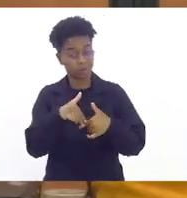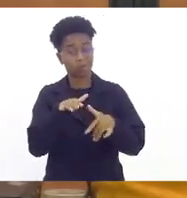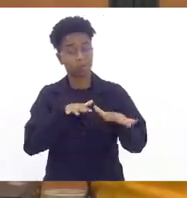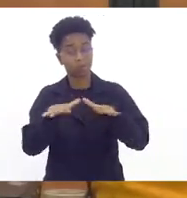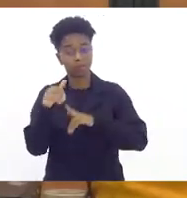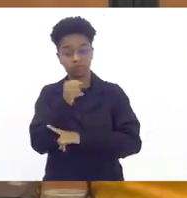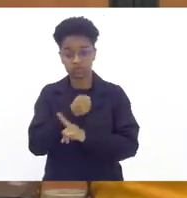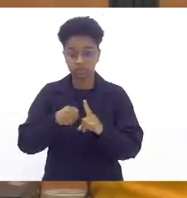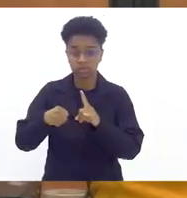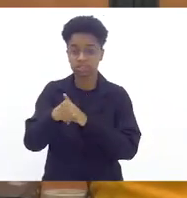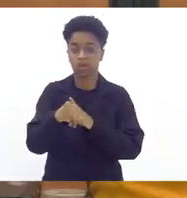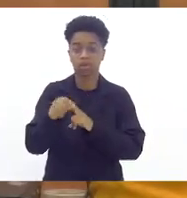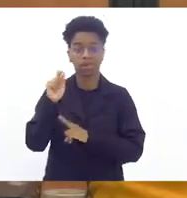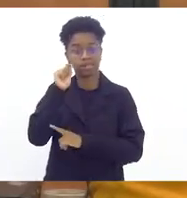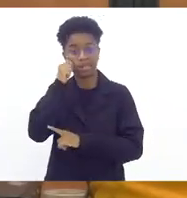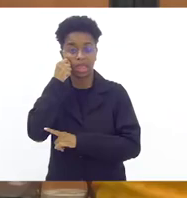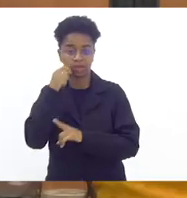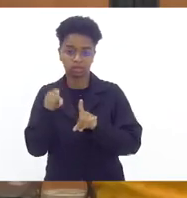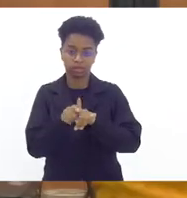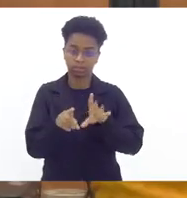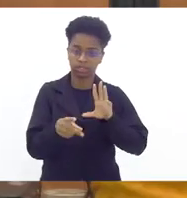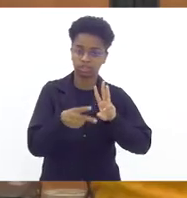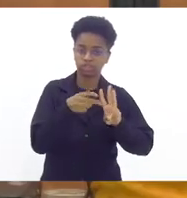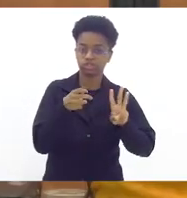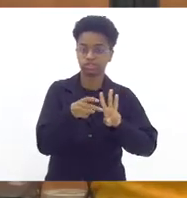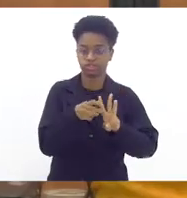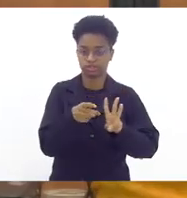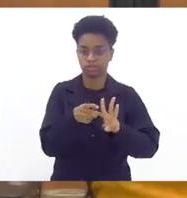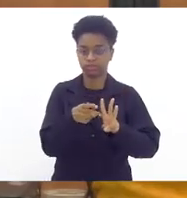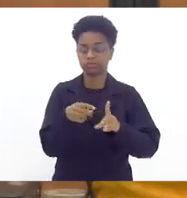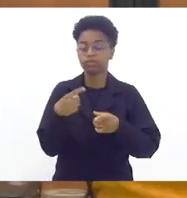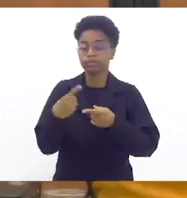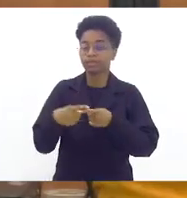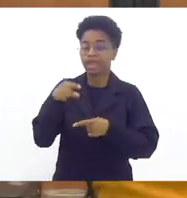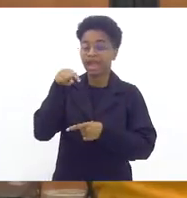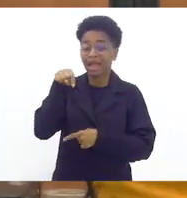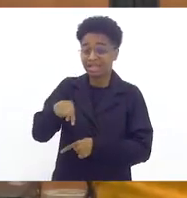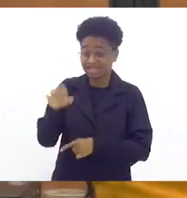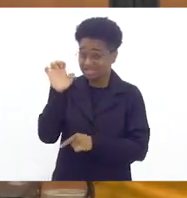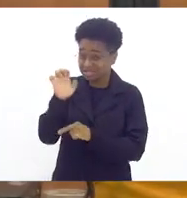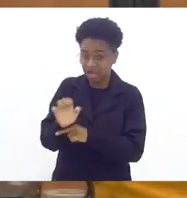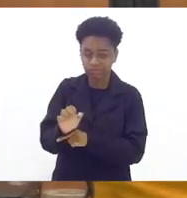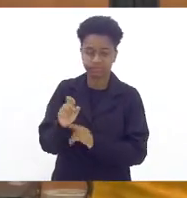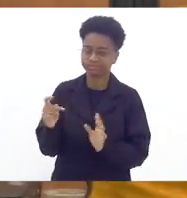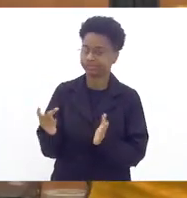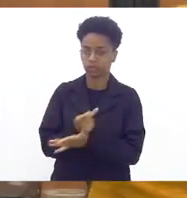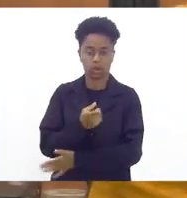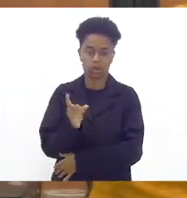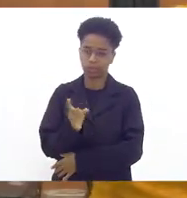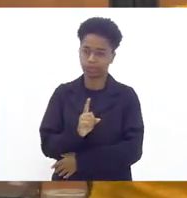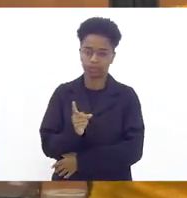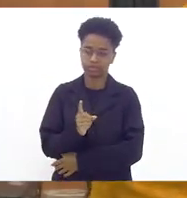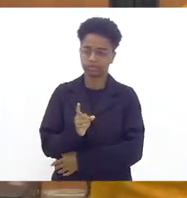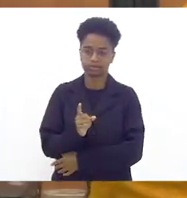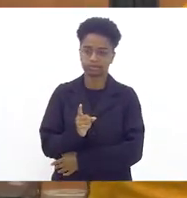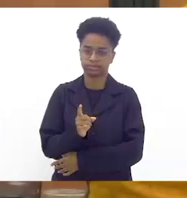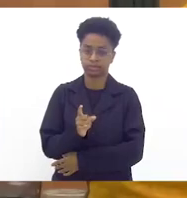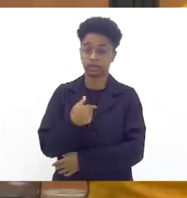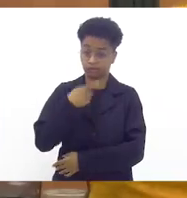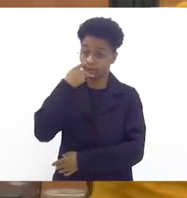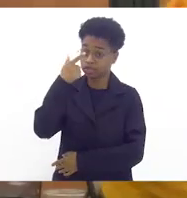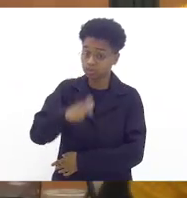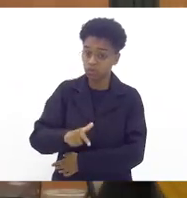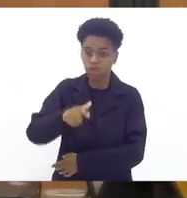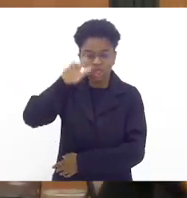movimentos indígenas e negros. Pelo Estado, a iniciativa do Estado, nunca vai acontecer. Vou repetir.